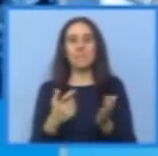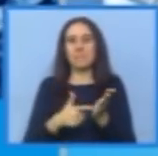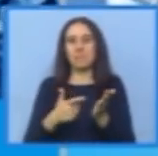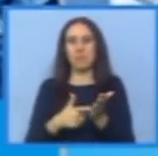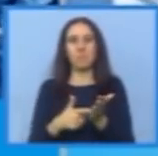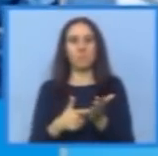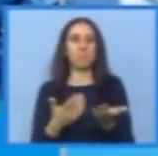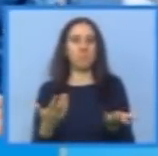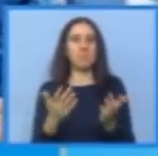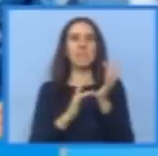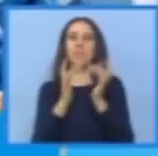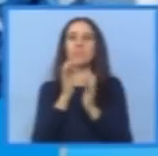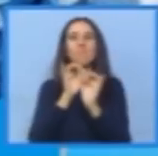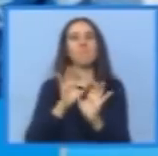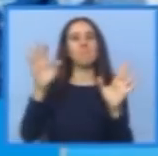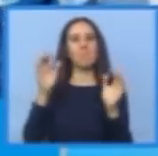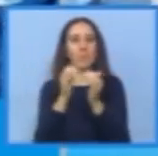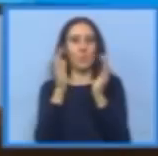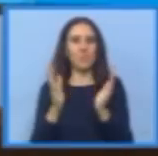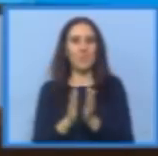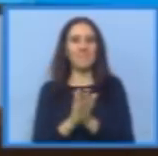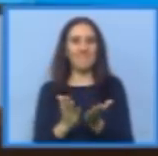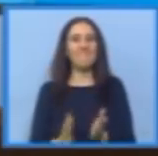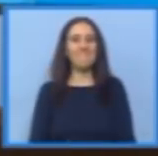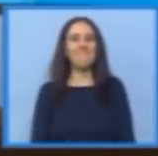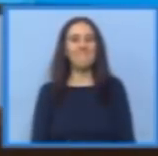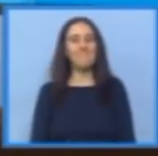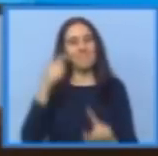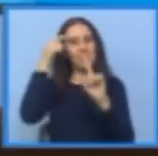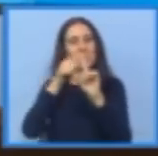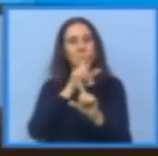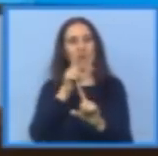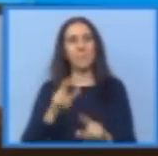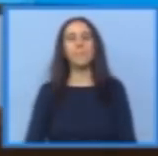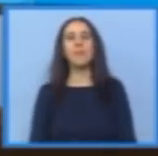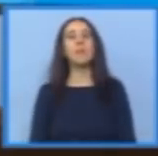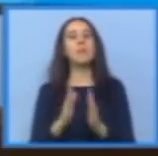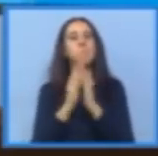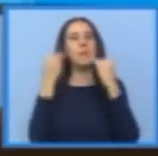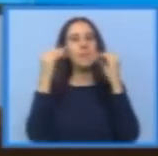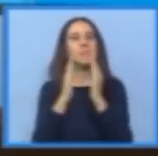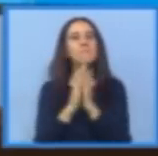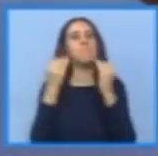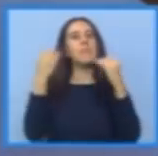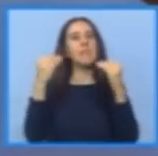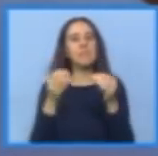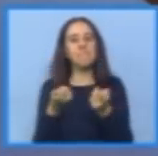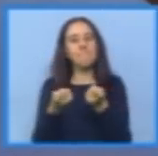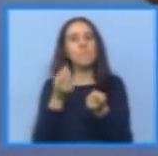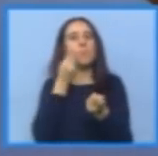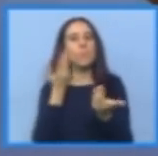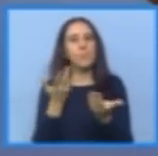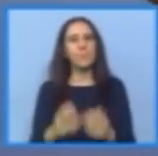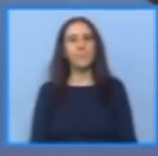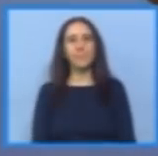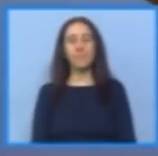é que Cristo chegue a todos, não é? É o sonho missionário. Catequese, como está organizado? A